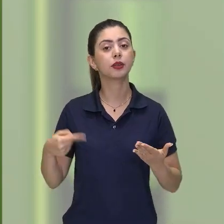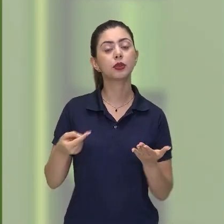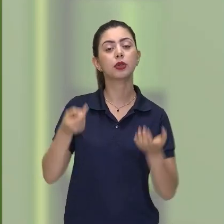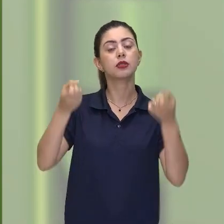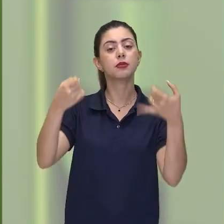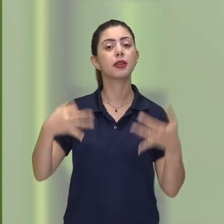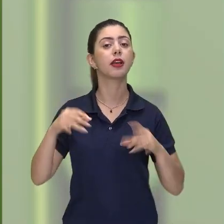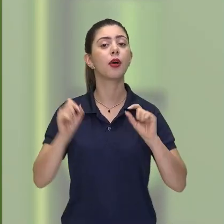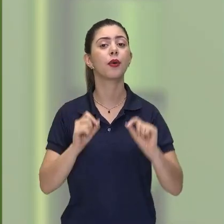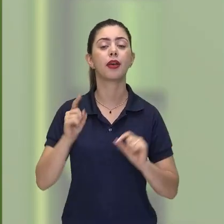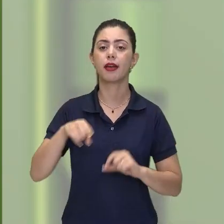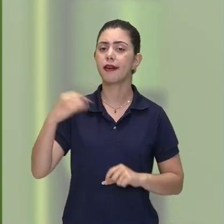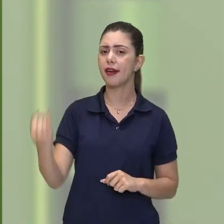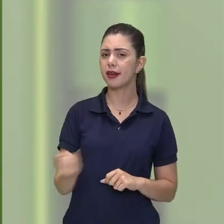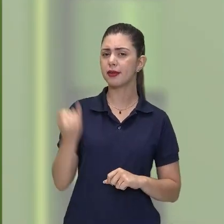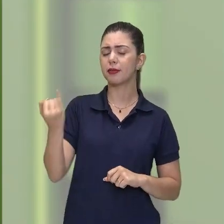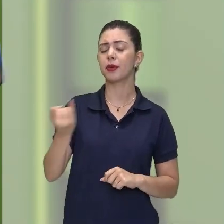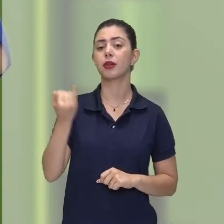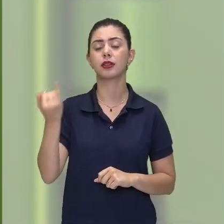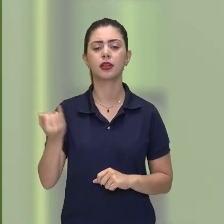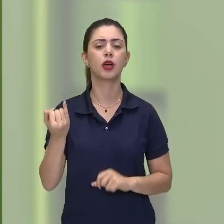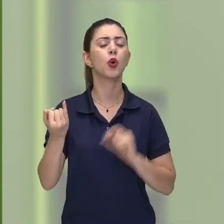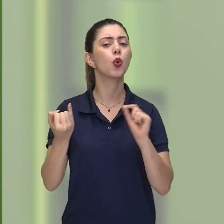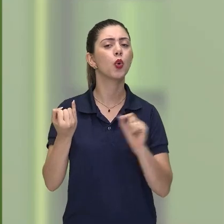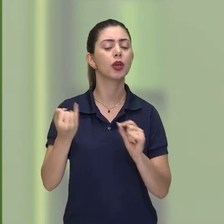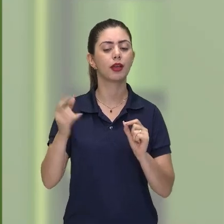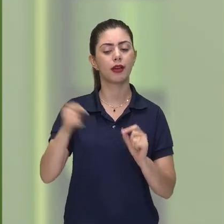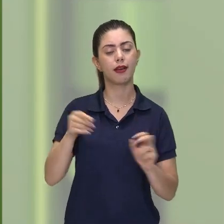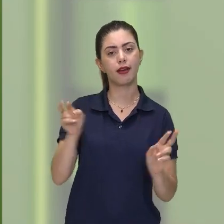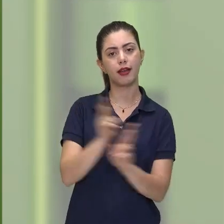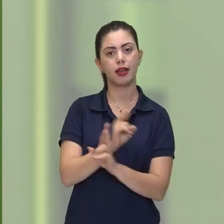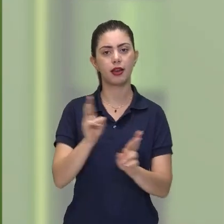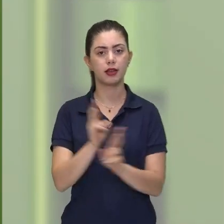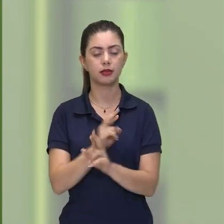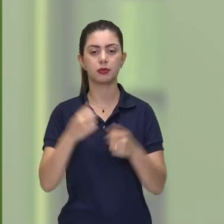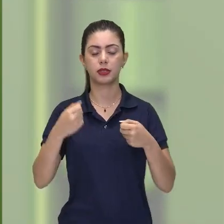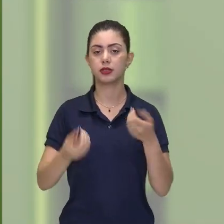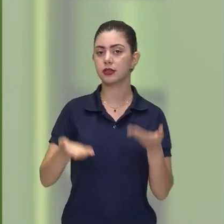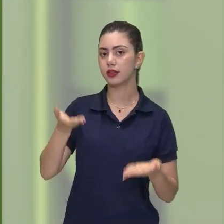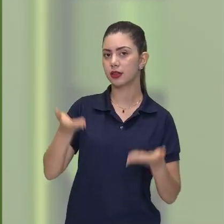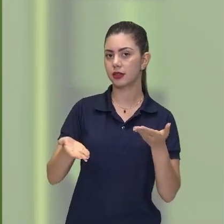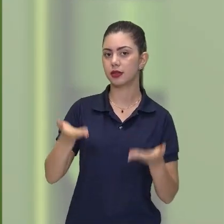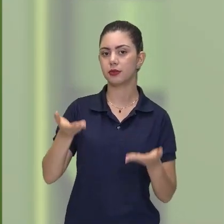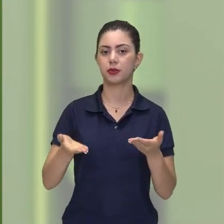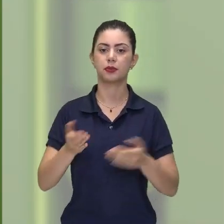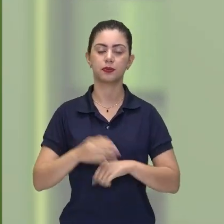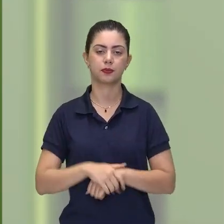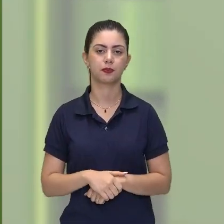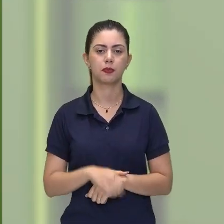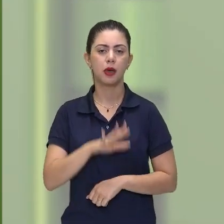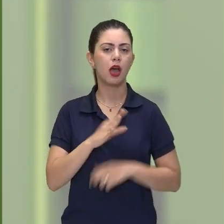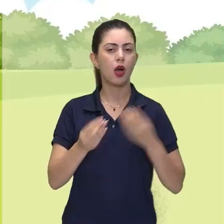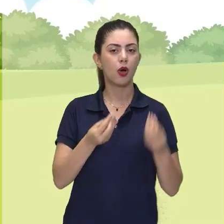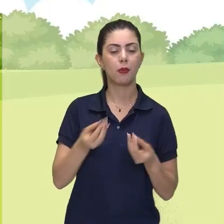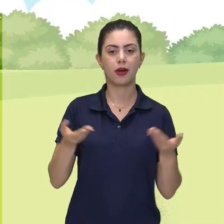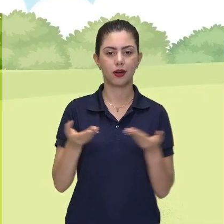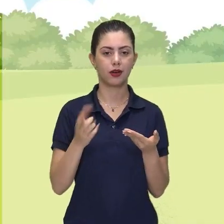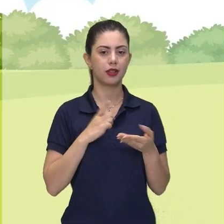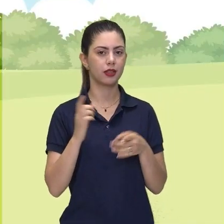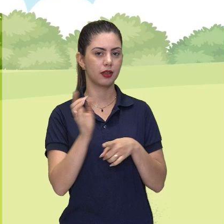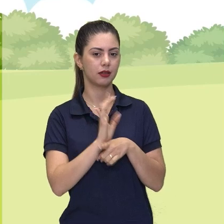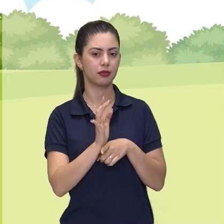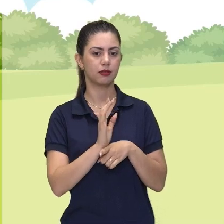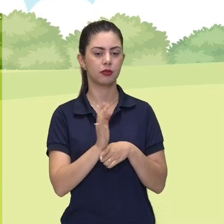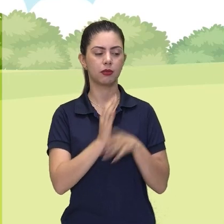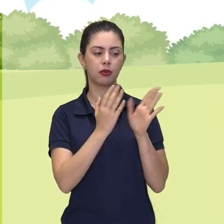da importância e da relação do equilíbrio entre essas espécies. Vamos passar uma animação para vocês de uma